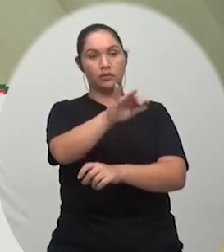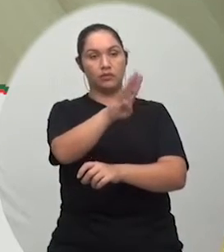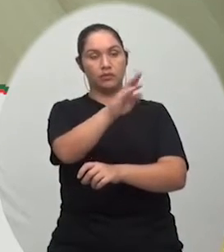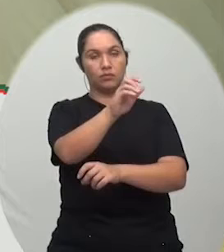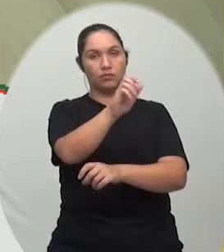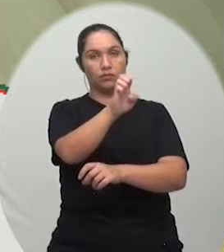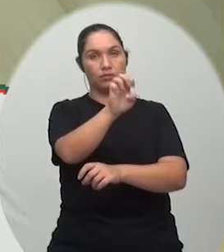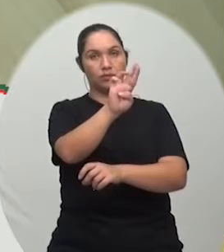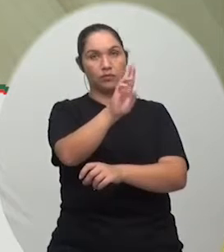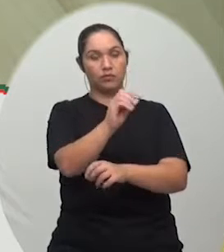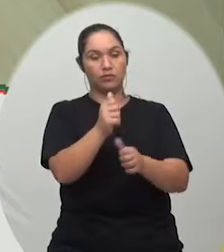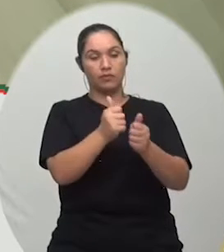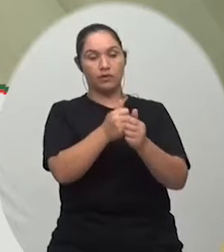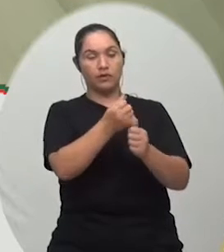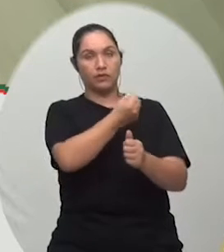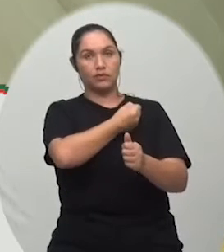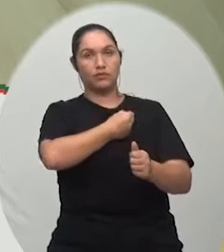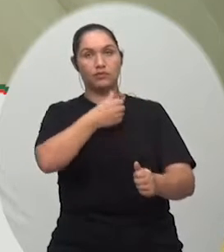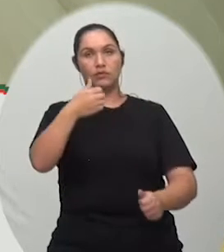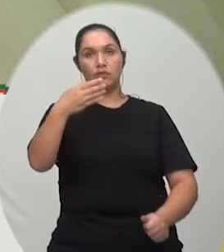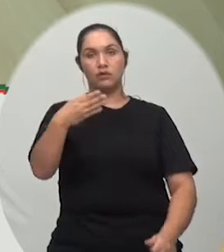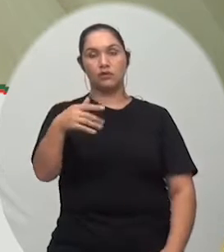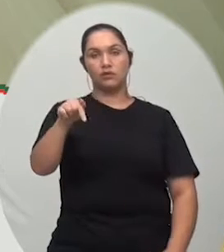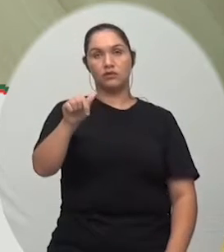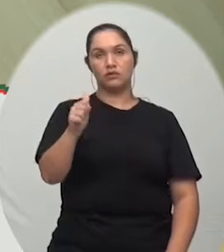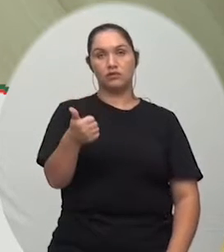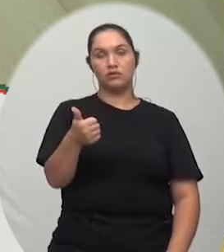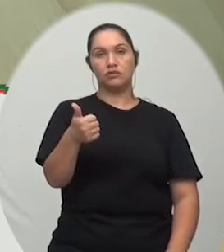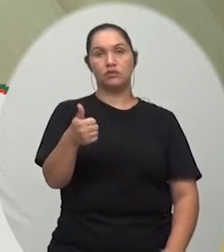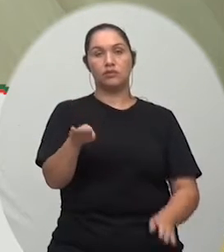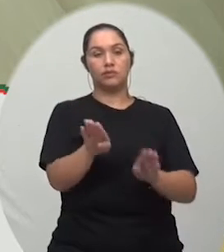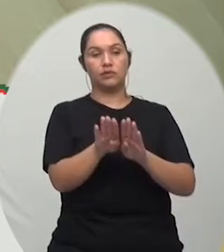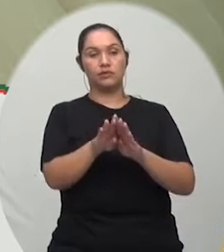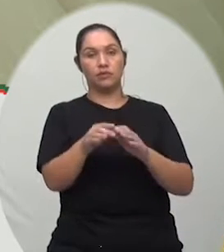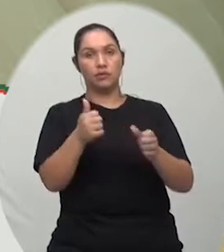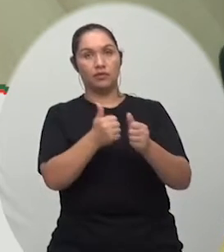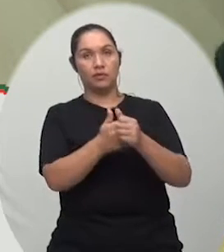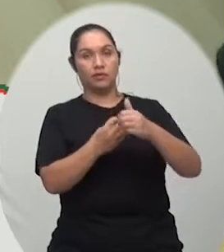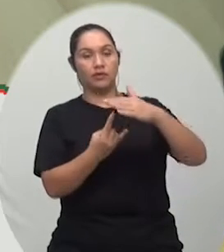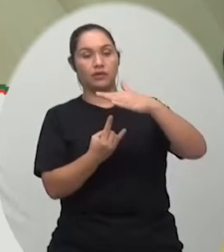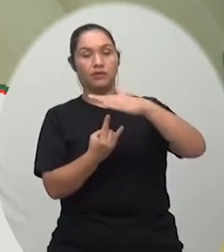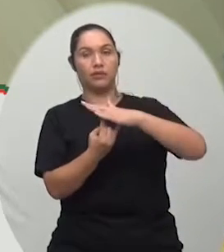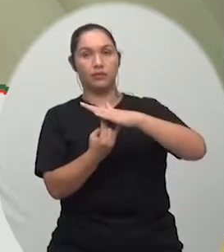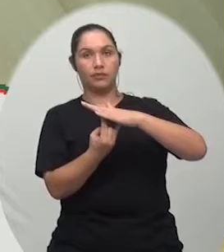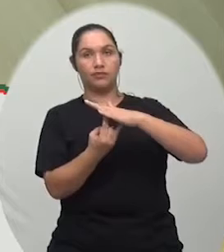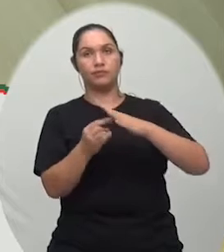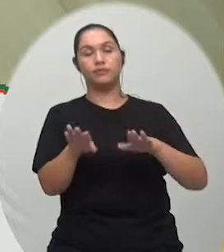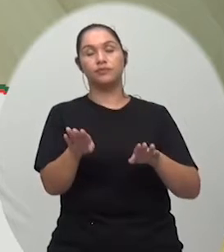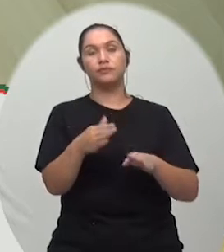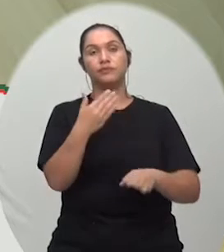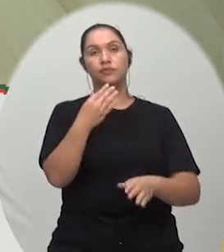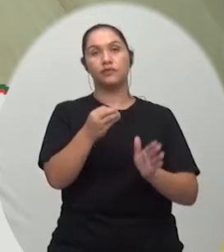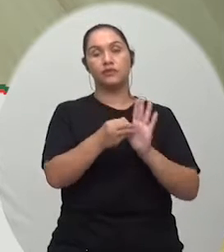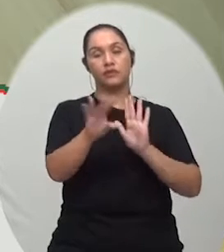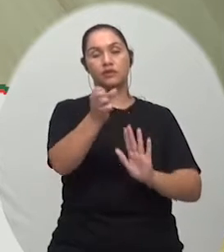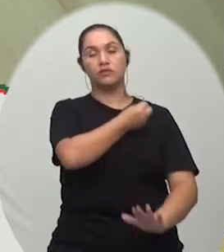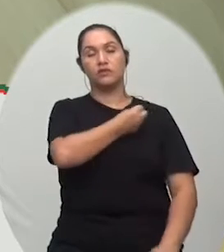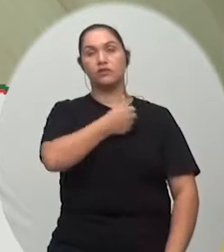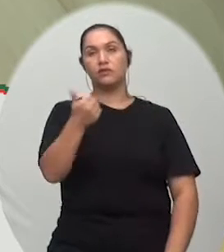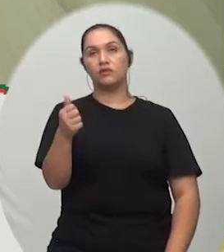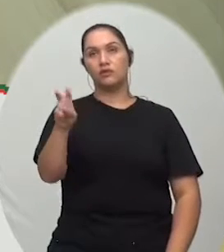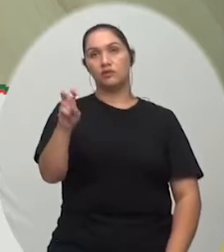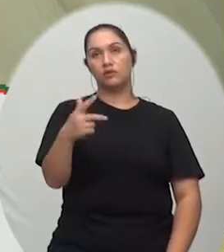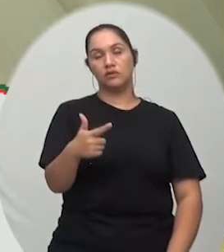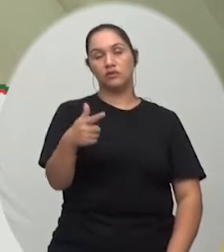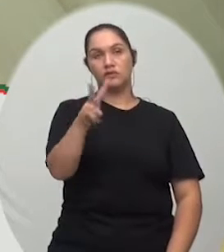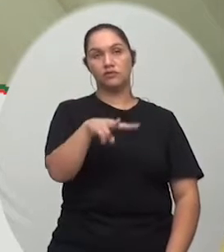da Silva, próximo ao número 471 e ao ponto de ônibus do bairro Verdinho. Indicação número